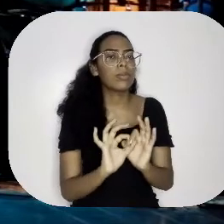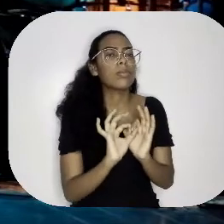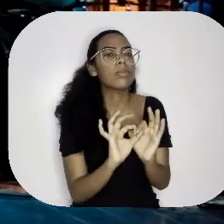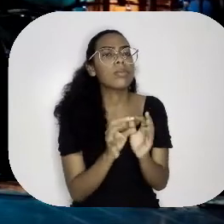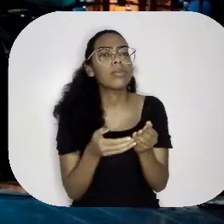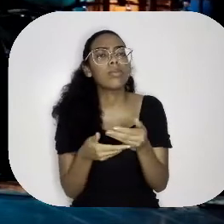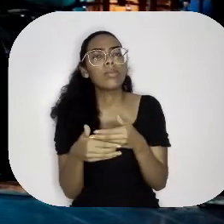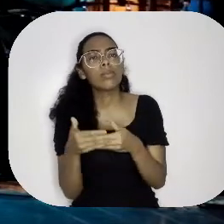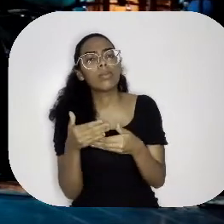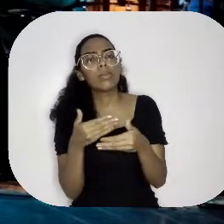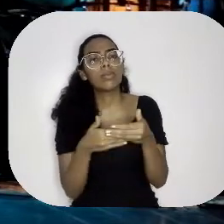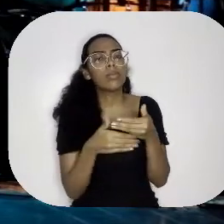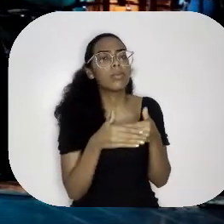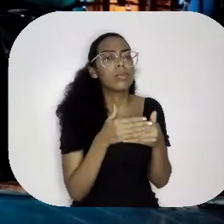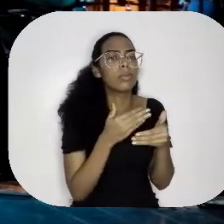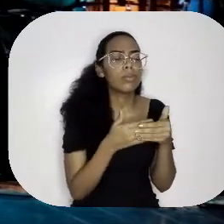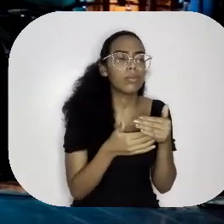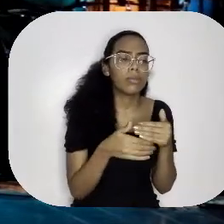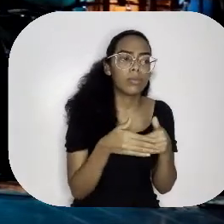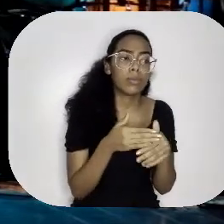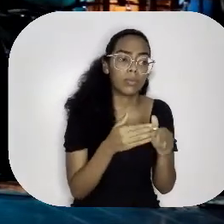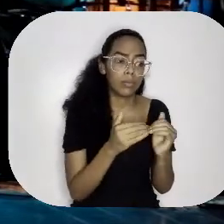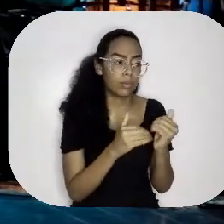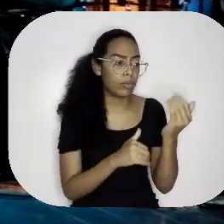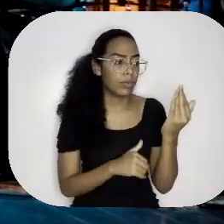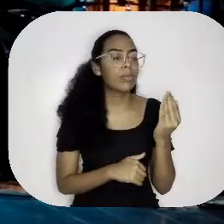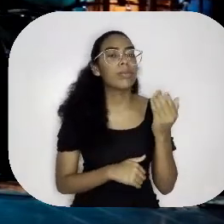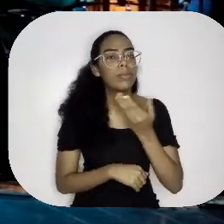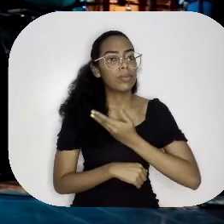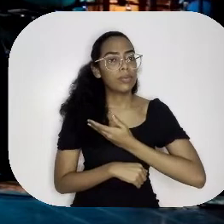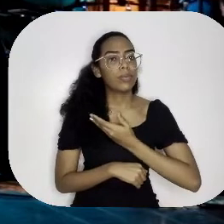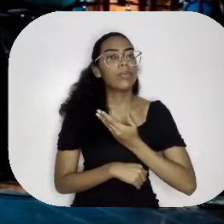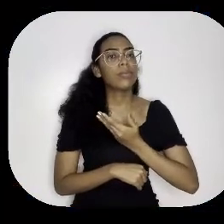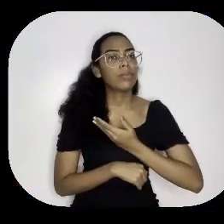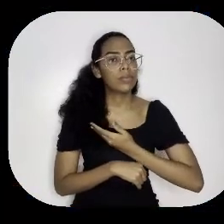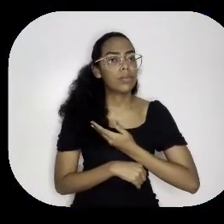um jardim, lá flora amizade,